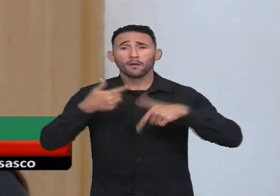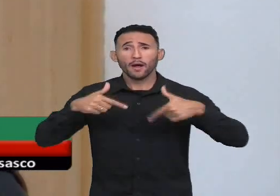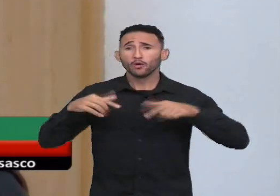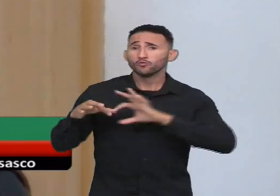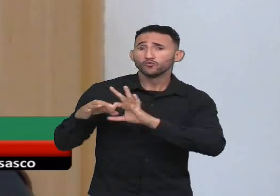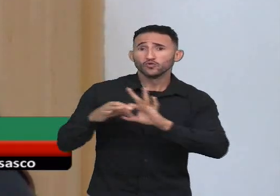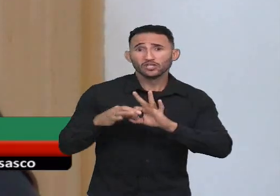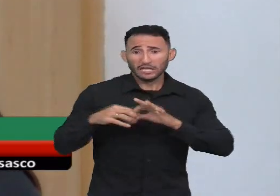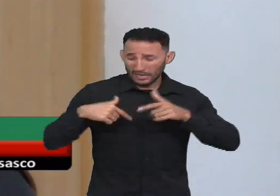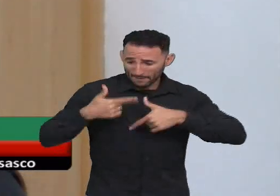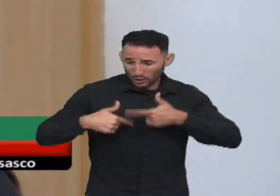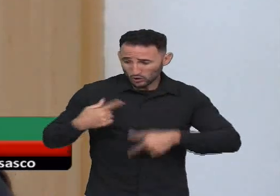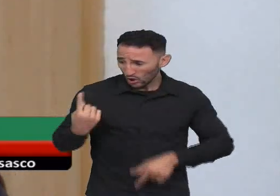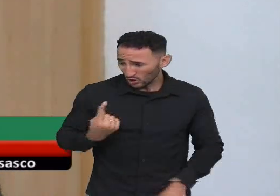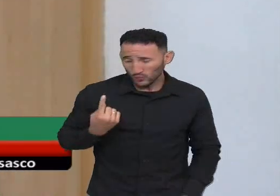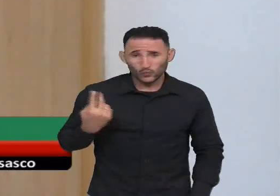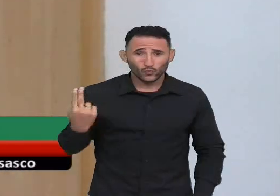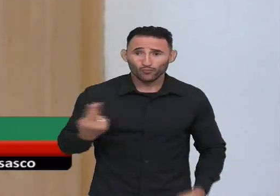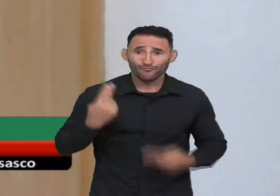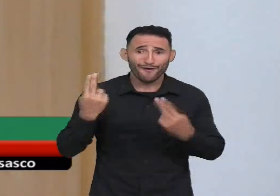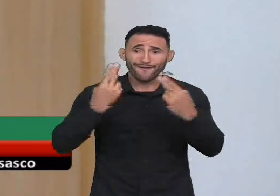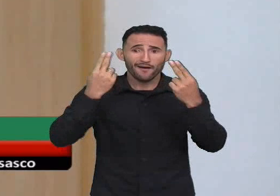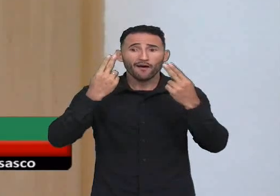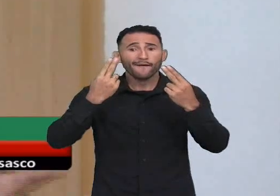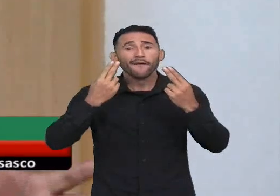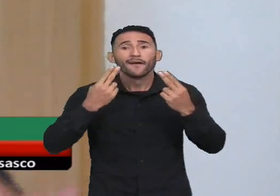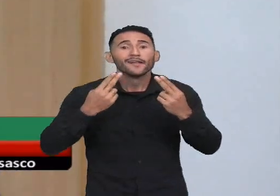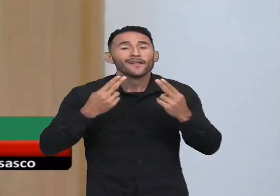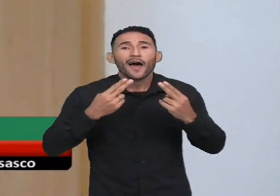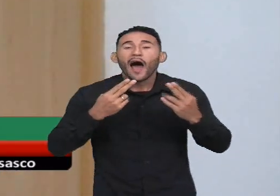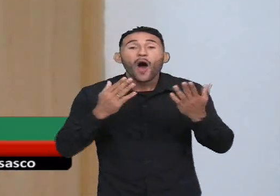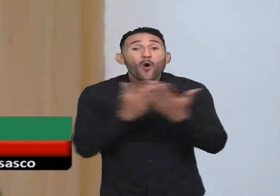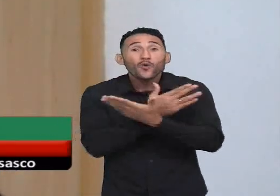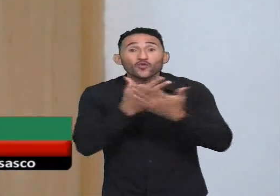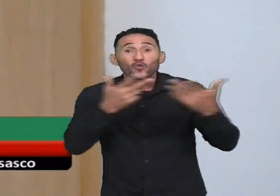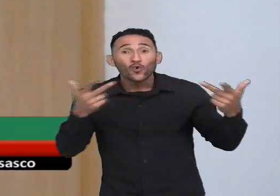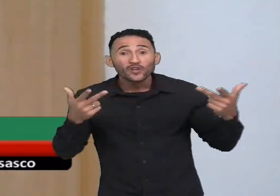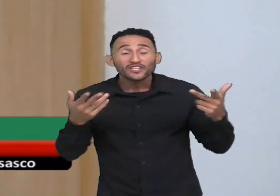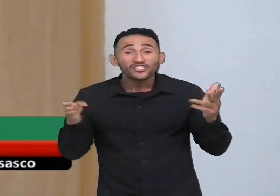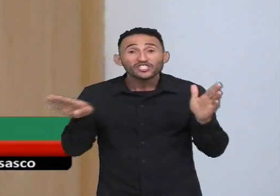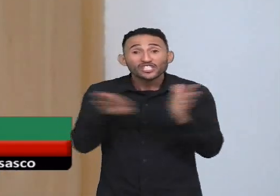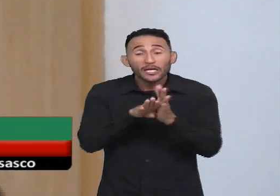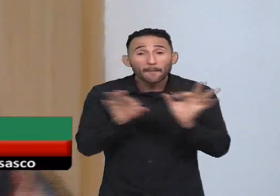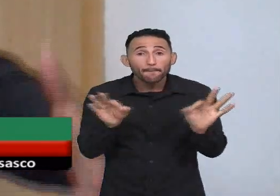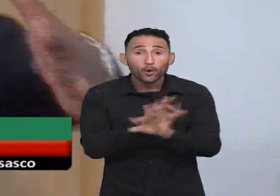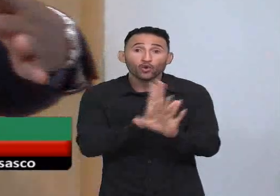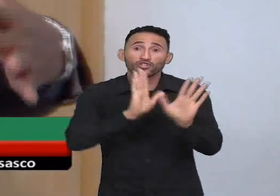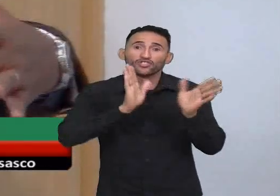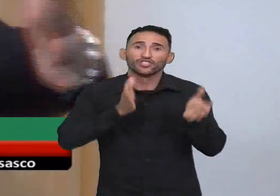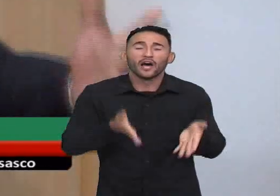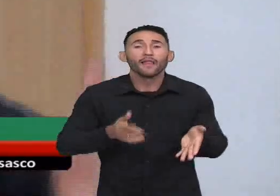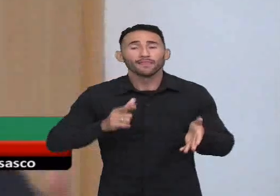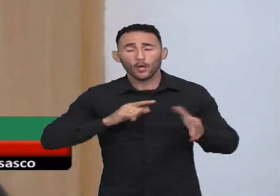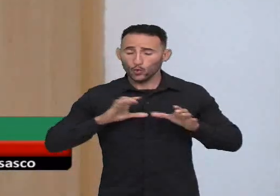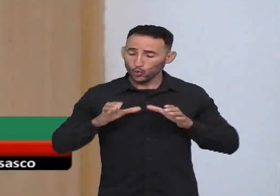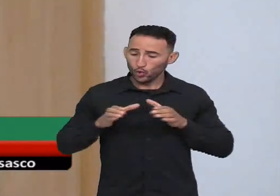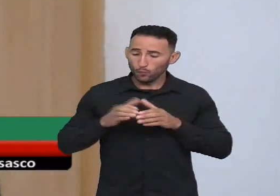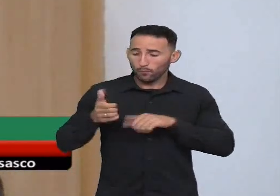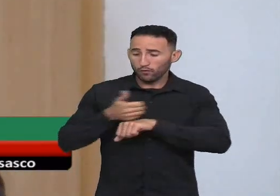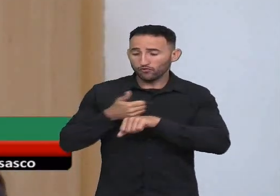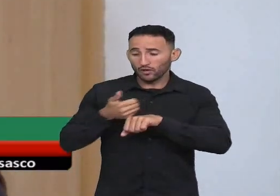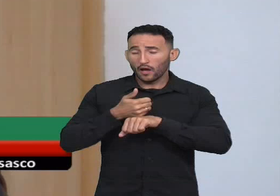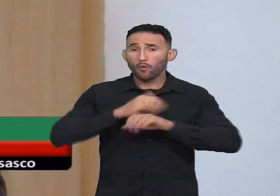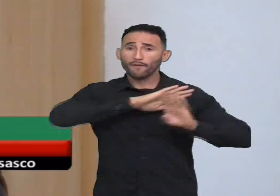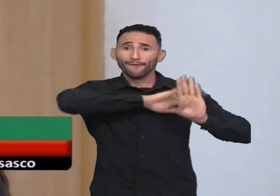hora que eu falo aqui que a gente... Muitas coisas vêm muito preparado para nós, para o plenário, pelo um grupo que a gente tem de